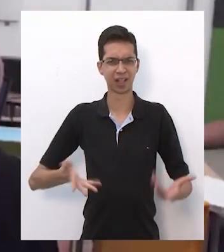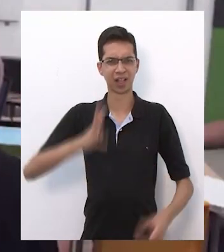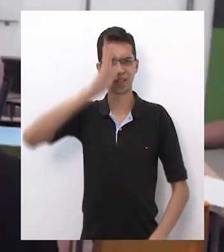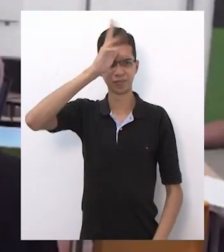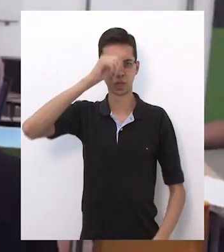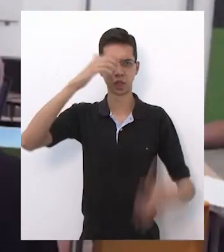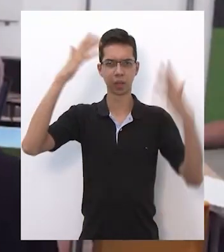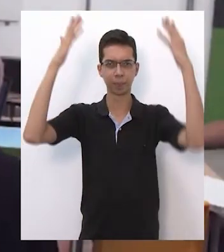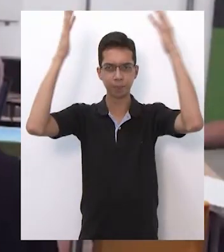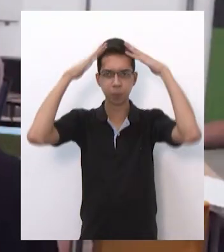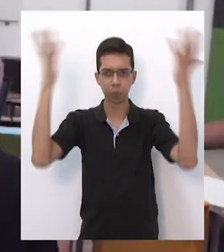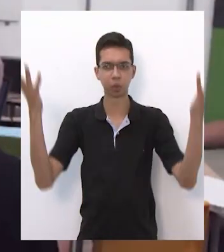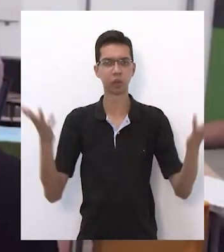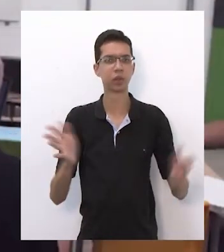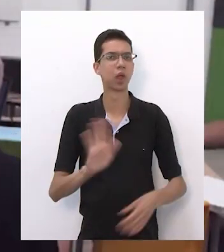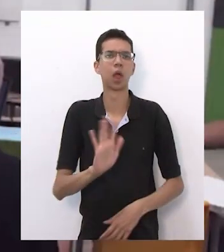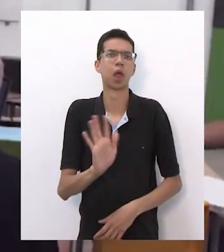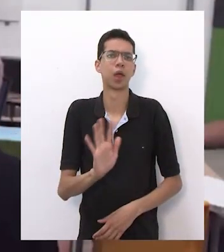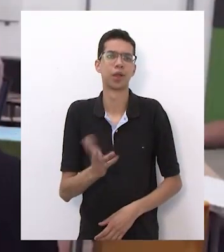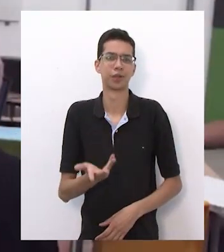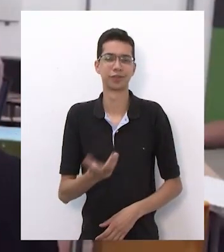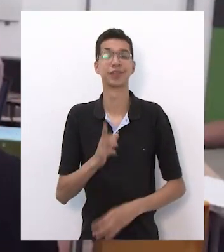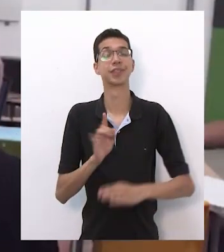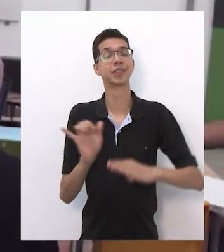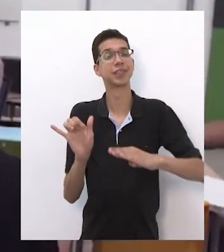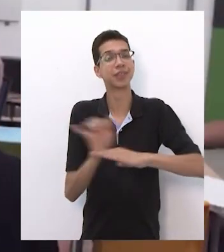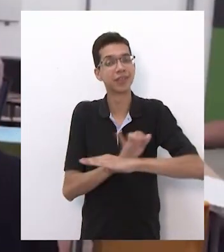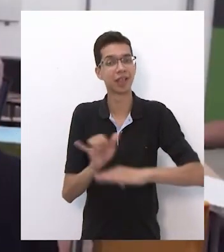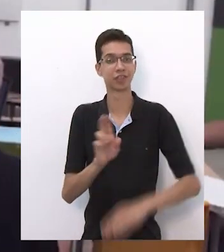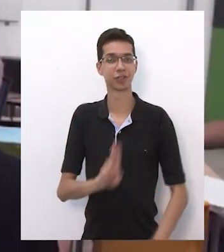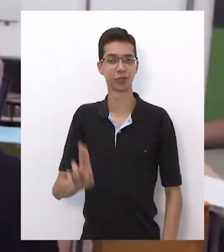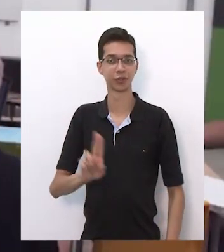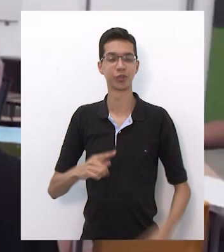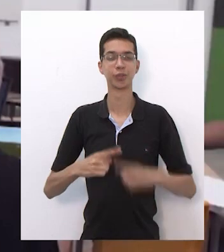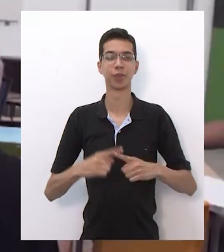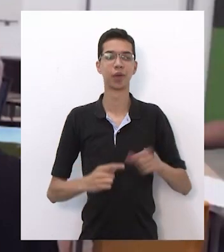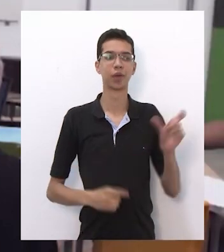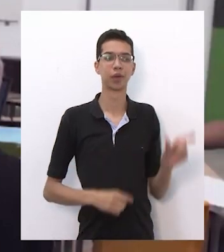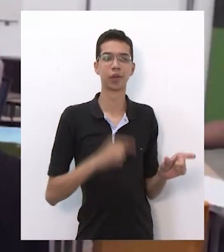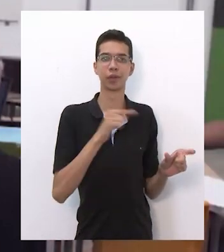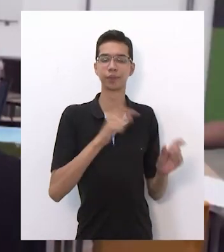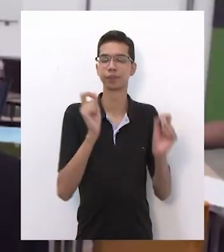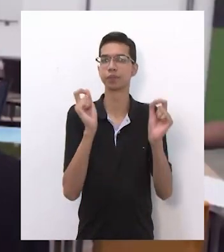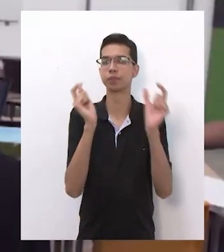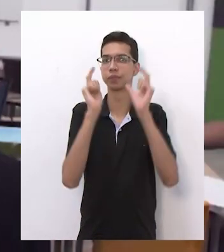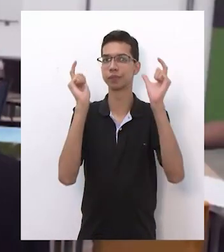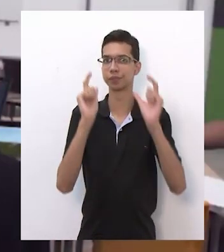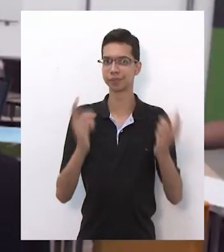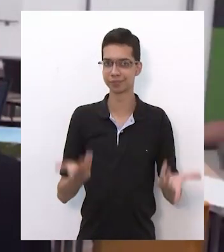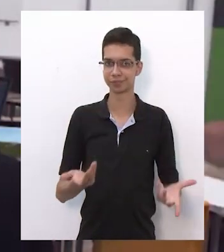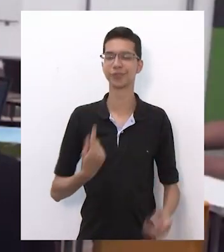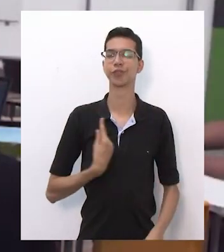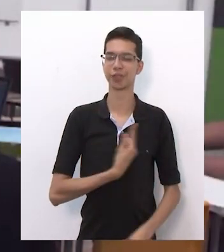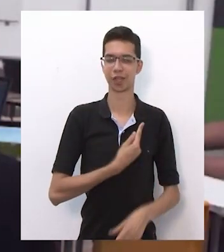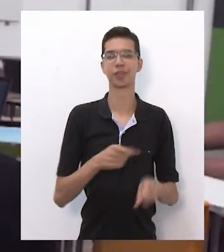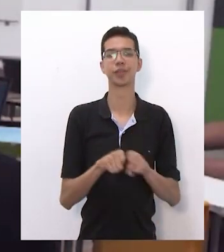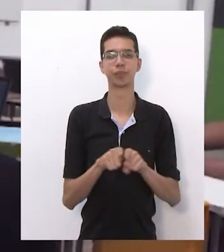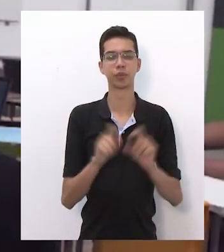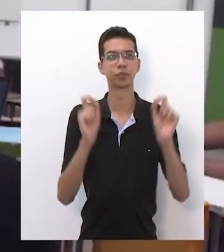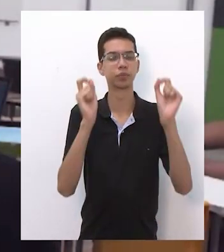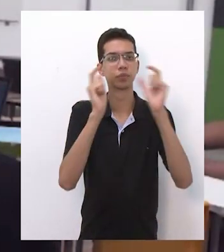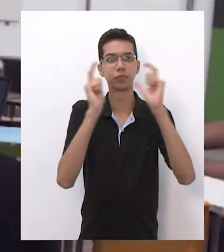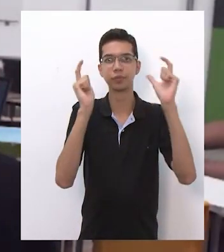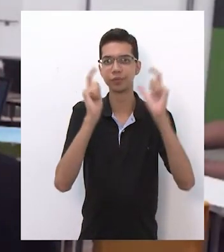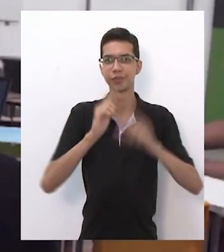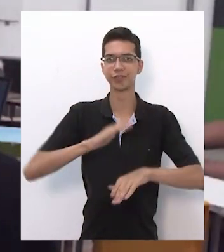é o quê? É só um recurso que a gente utiliza para chamar a atenção desse estudante, chamar a nossa atenção, inclusive, quando vai fazer. Aqui a gente está dando o